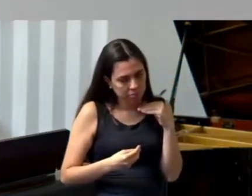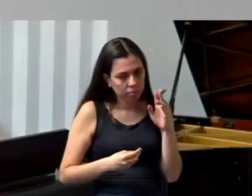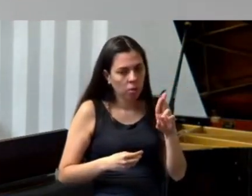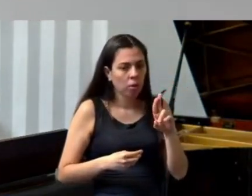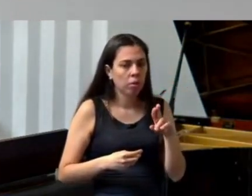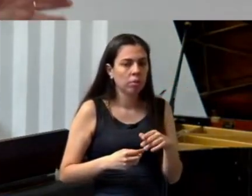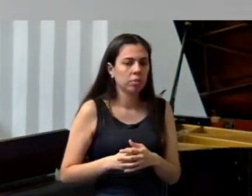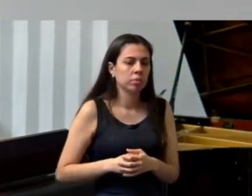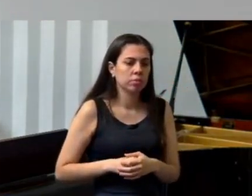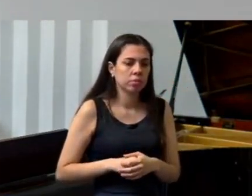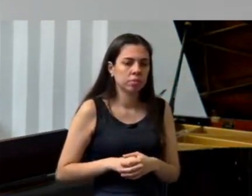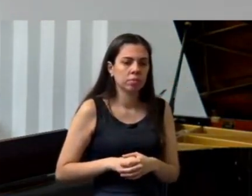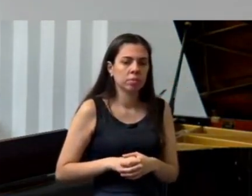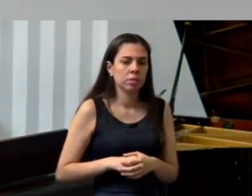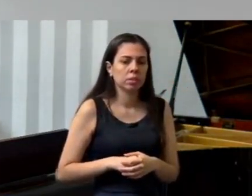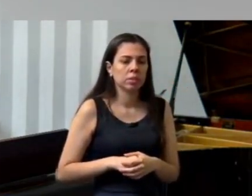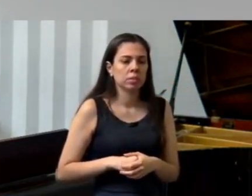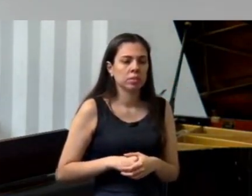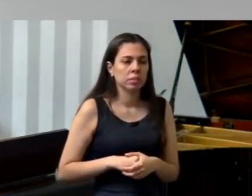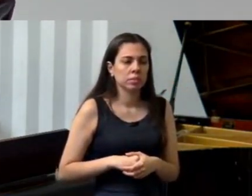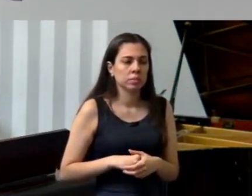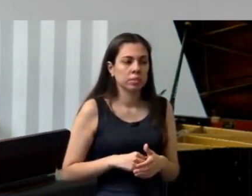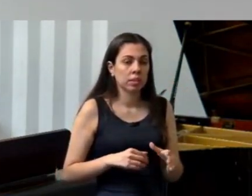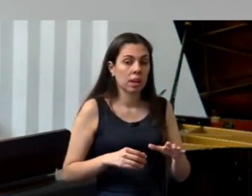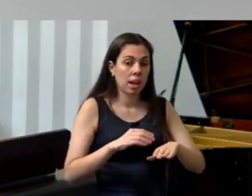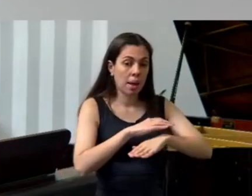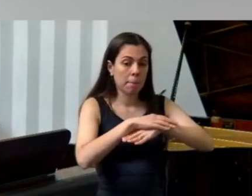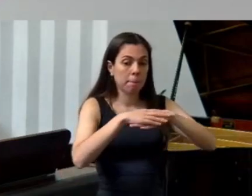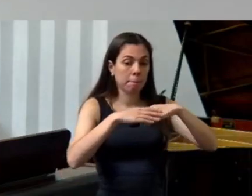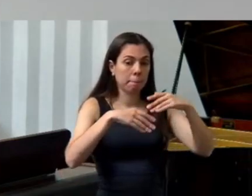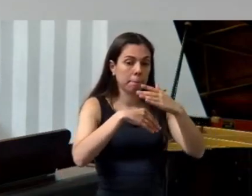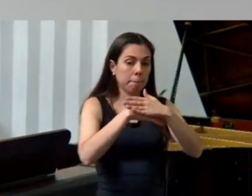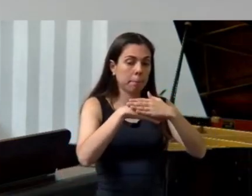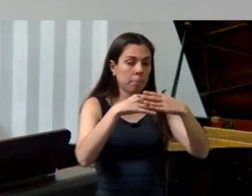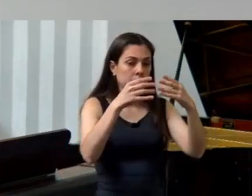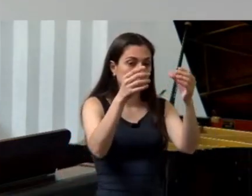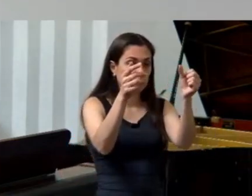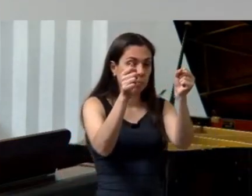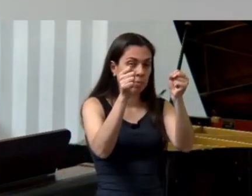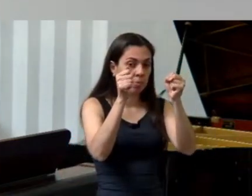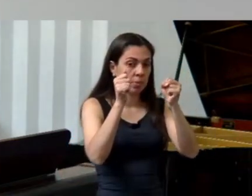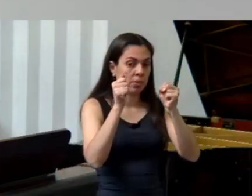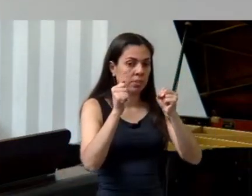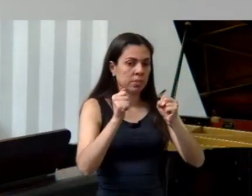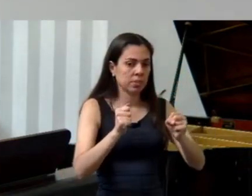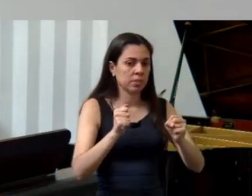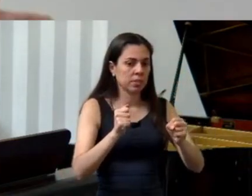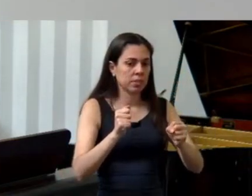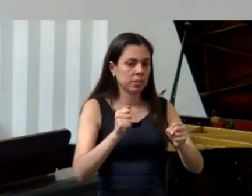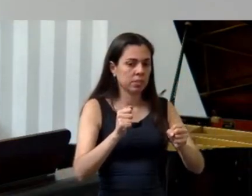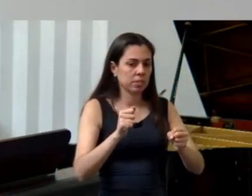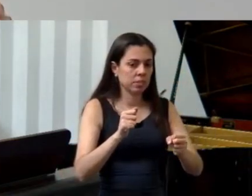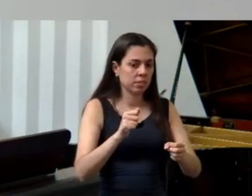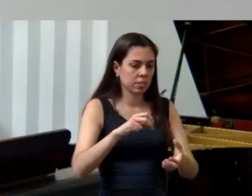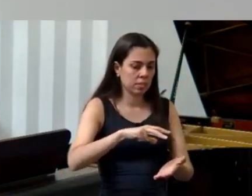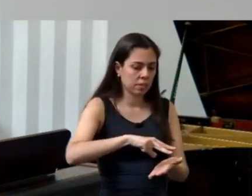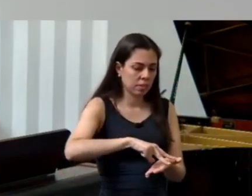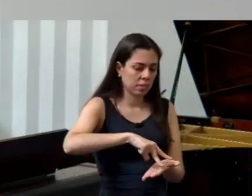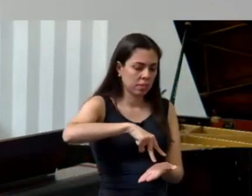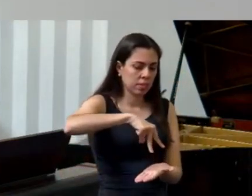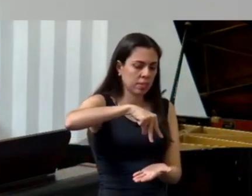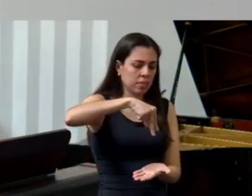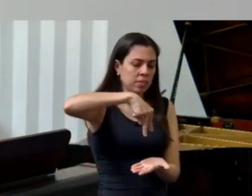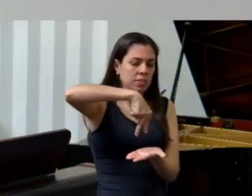mundo. Somos sustentados pela poderosa mão de Deus. É Ele quem nos